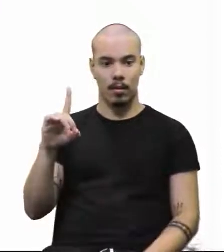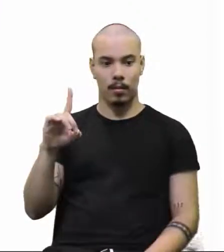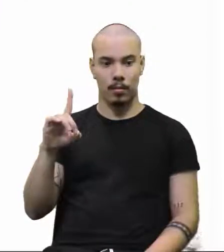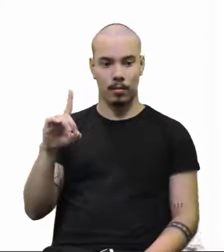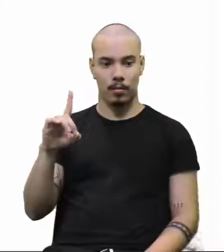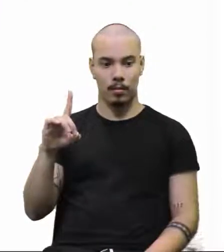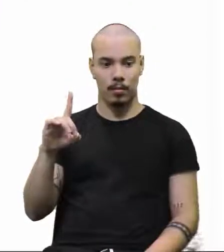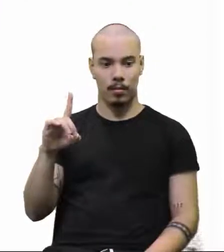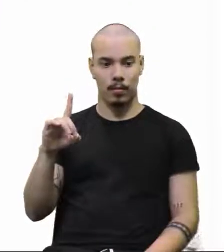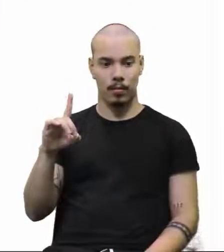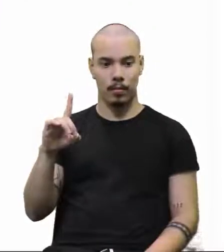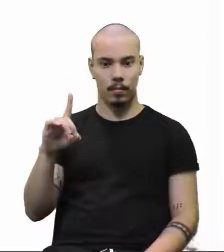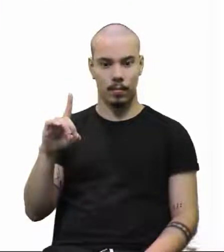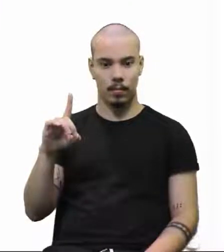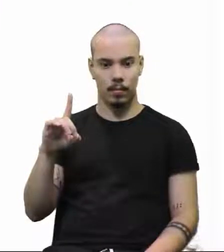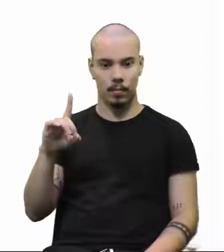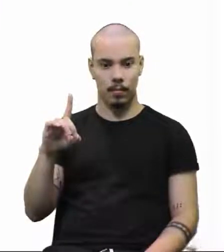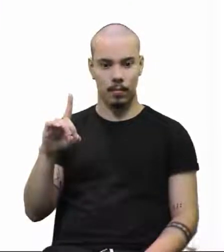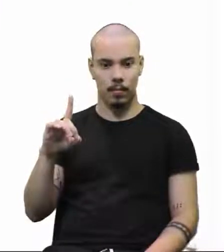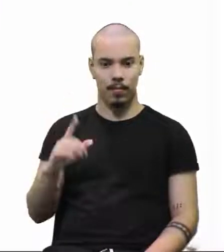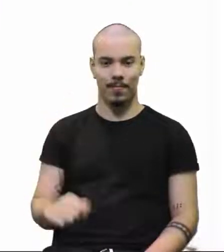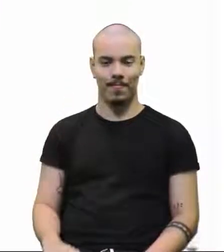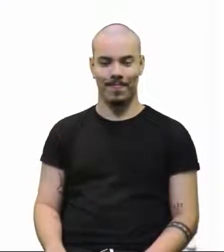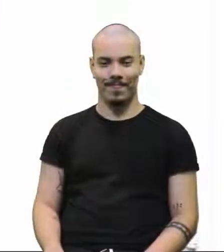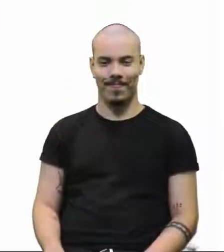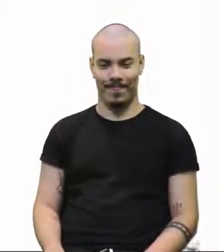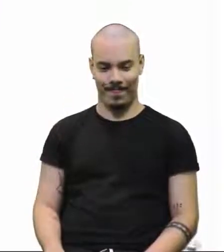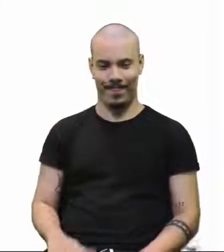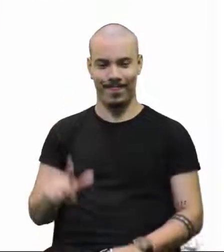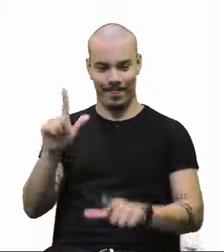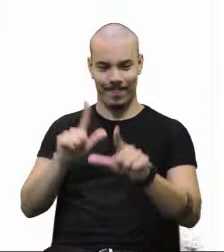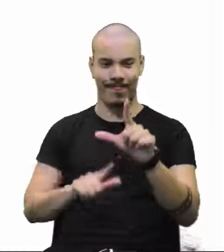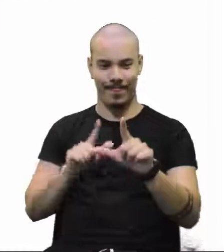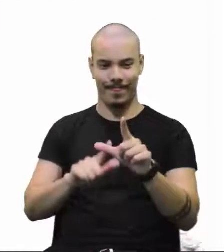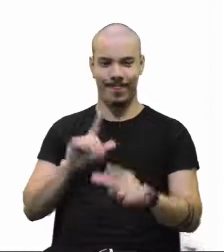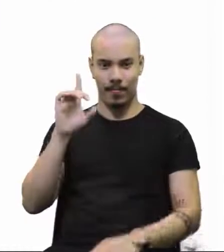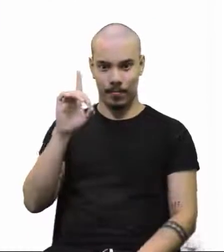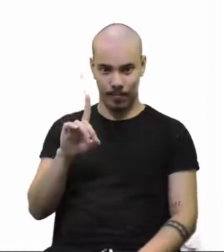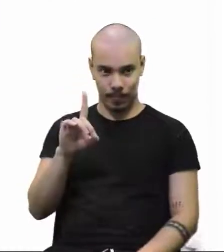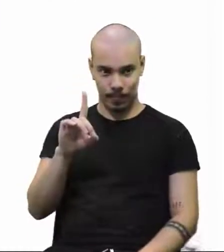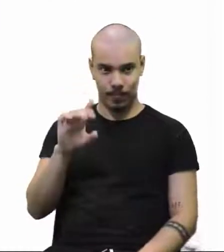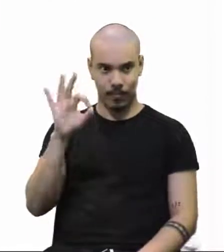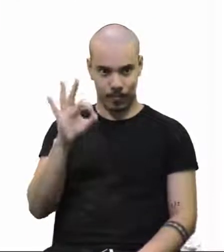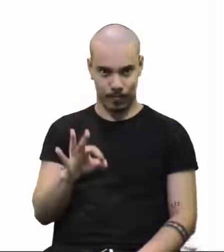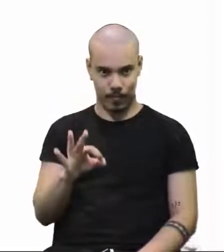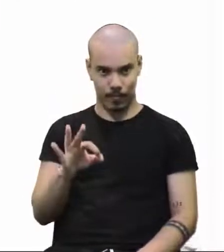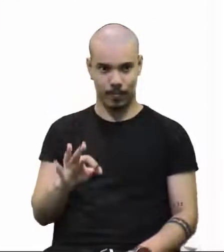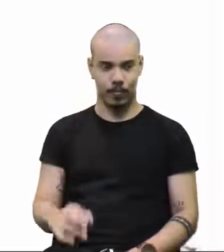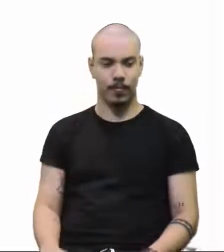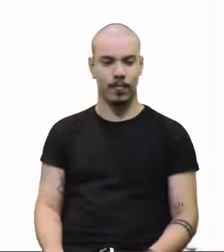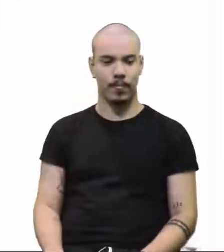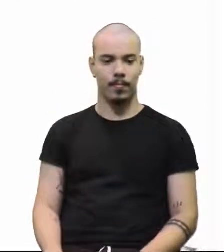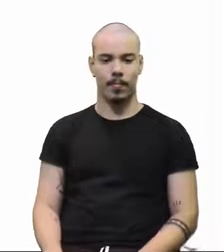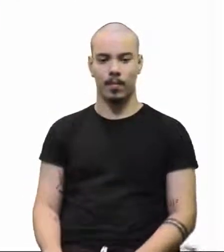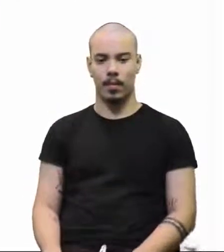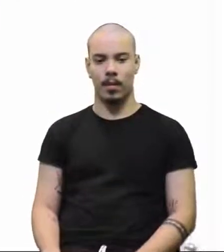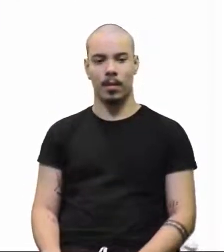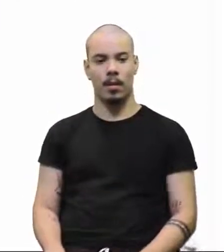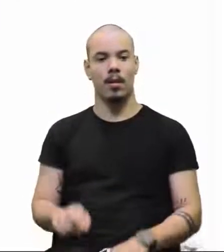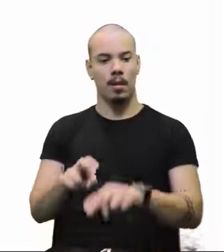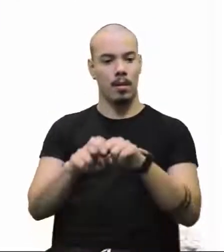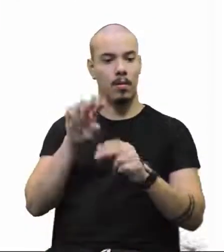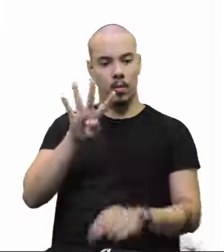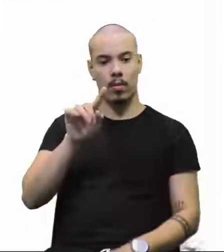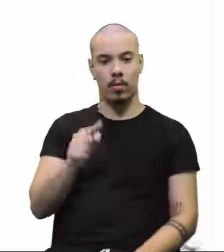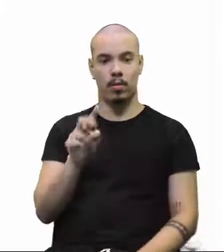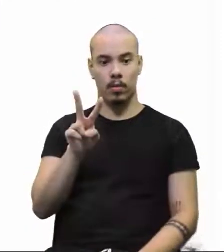vez aí que aparece. Mais um. Opa. Aí aparece. Quer não. Quer não, tá bravo. Então tá aí, ó, 4,2 vezes 10 a